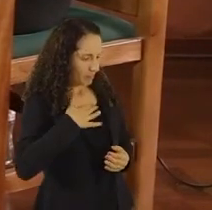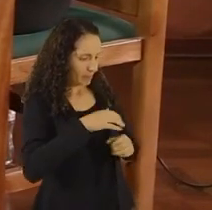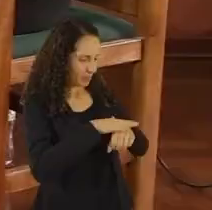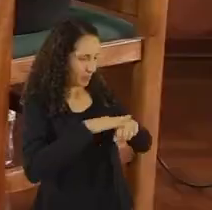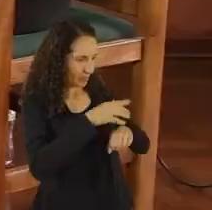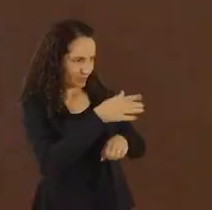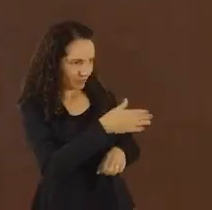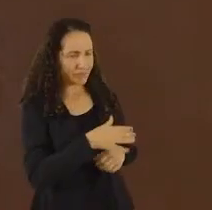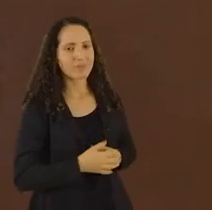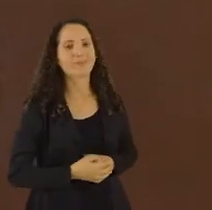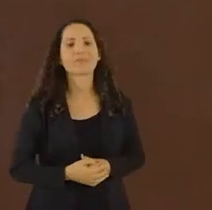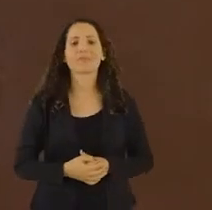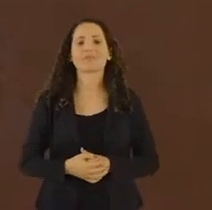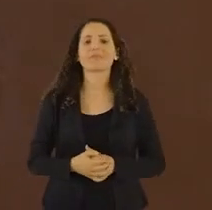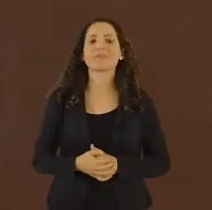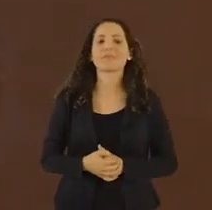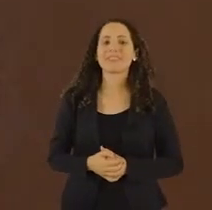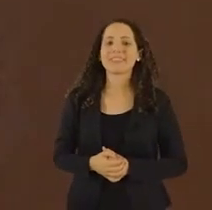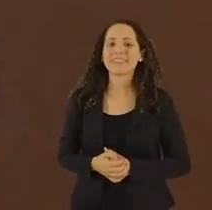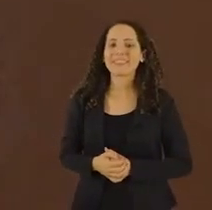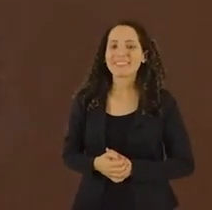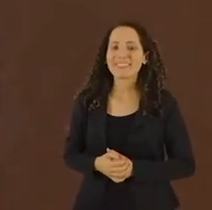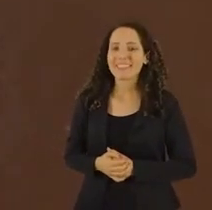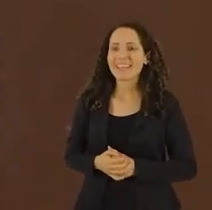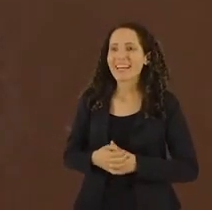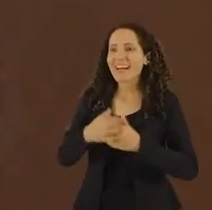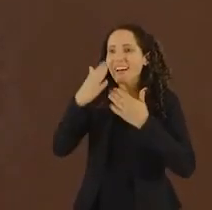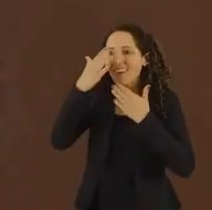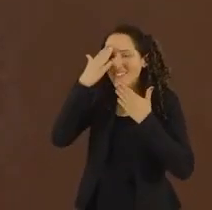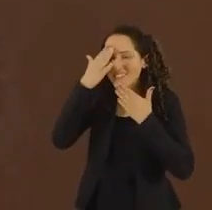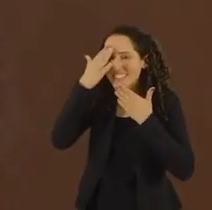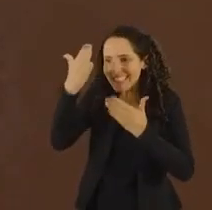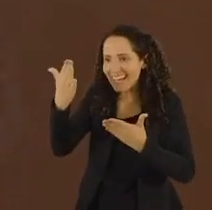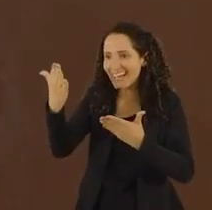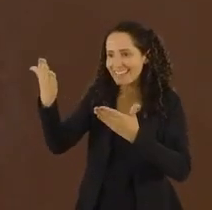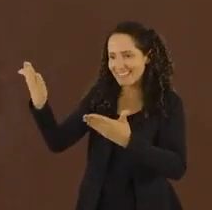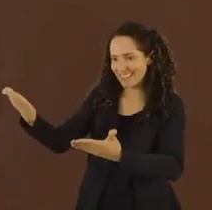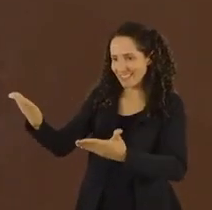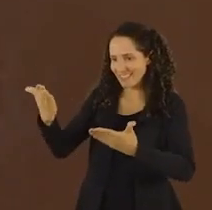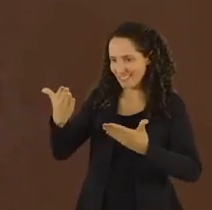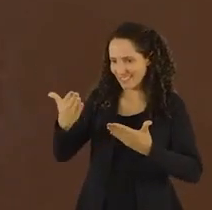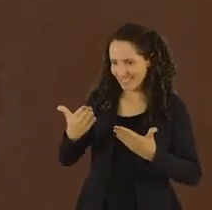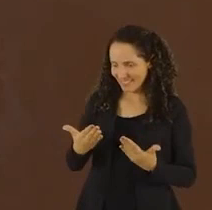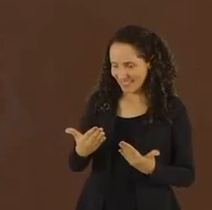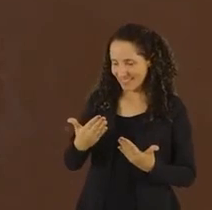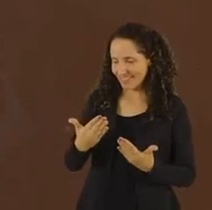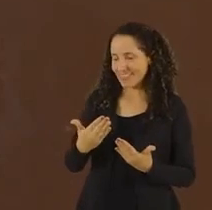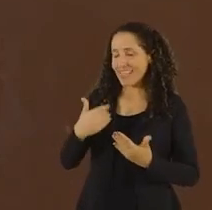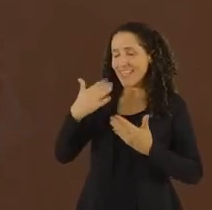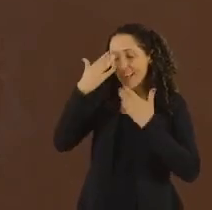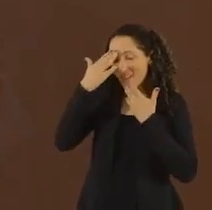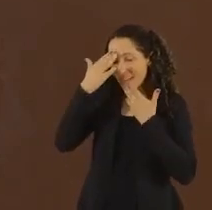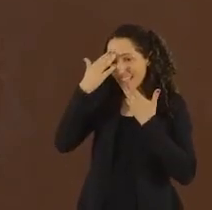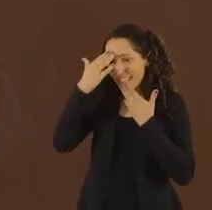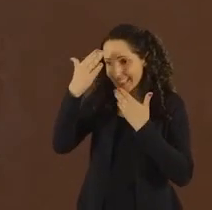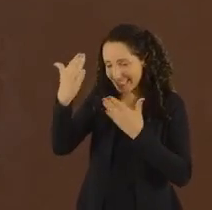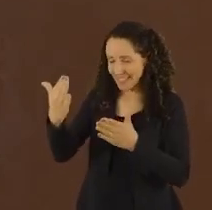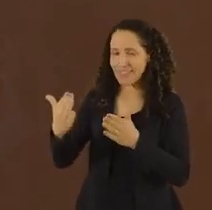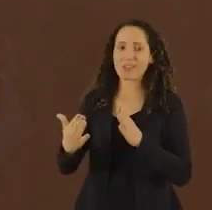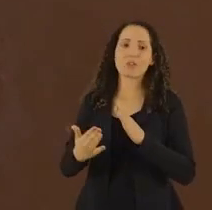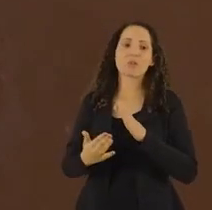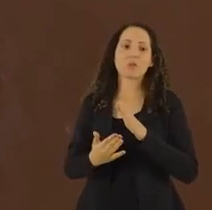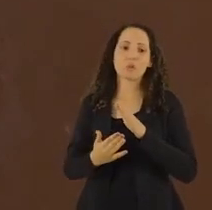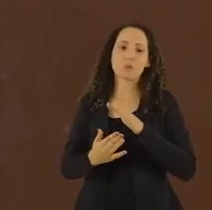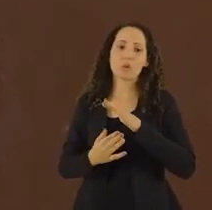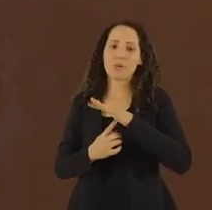estar conversando contigo os cavalos muito obrigada pelo convite em seu nome eu agradeço a fundação